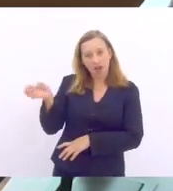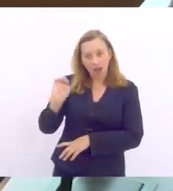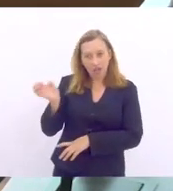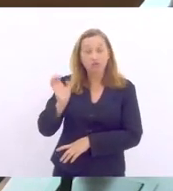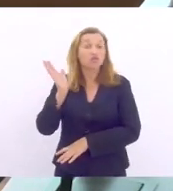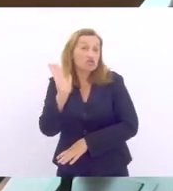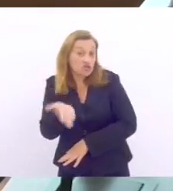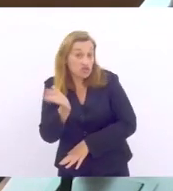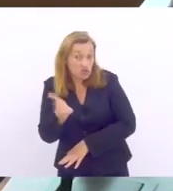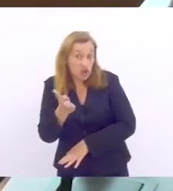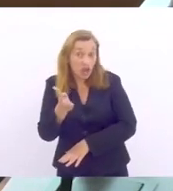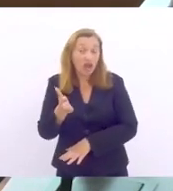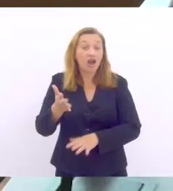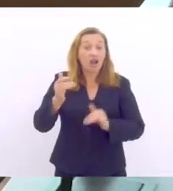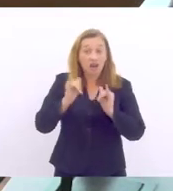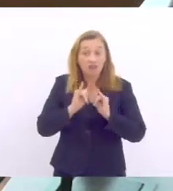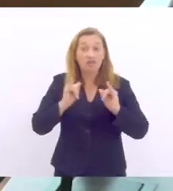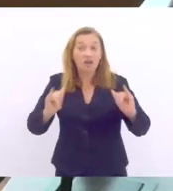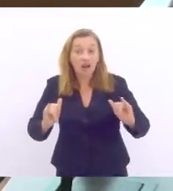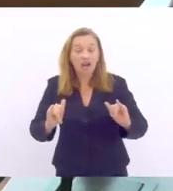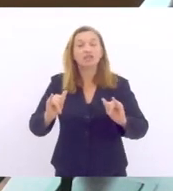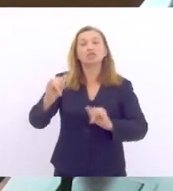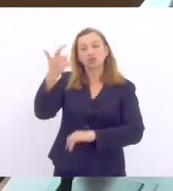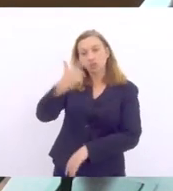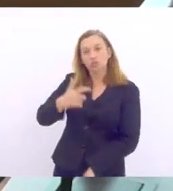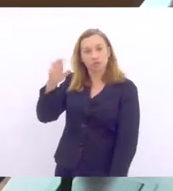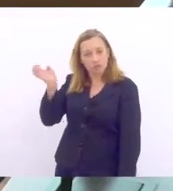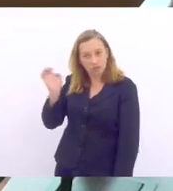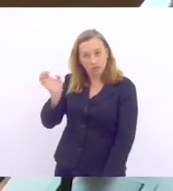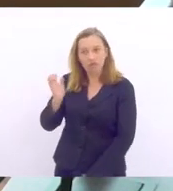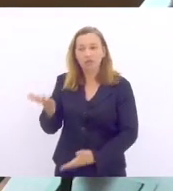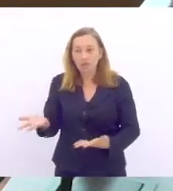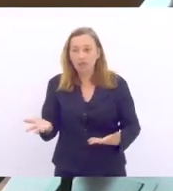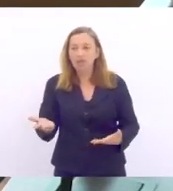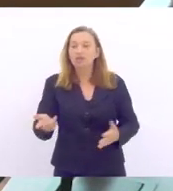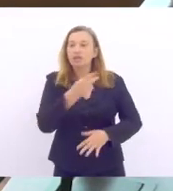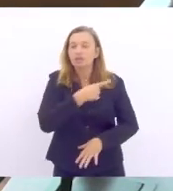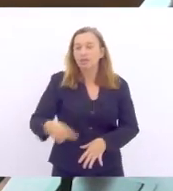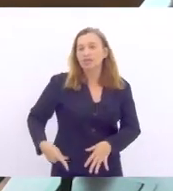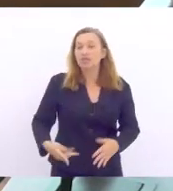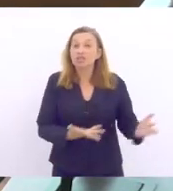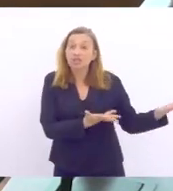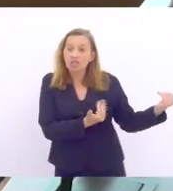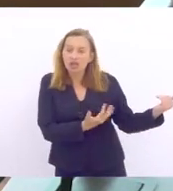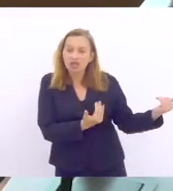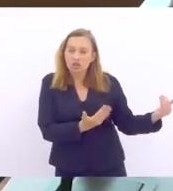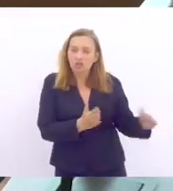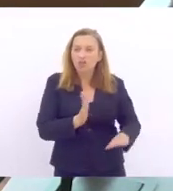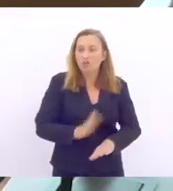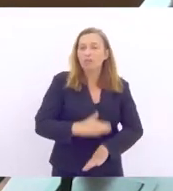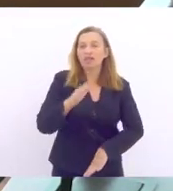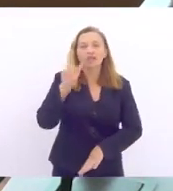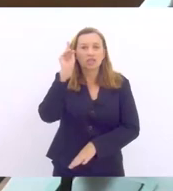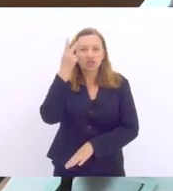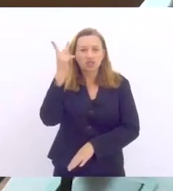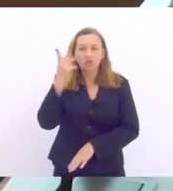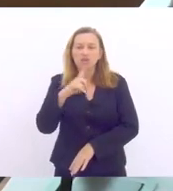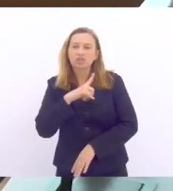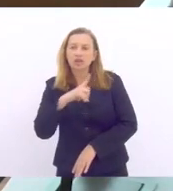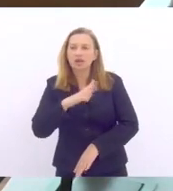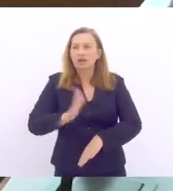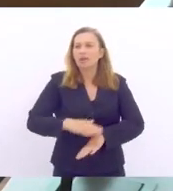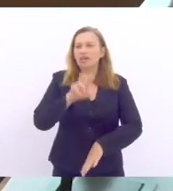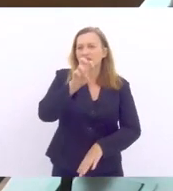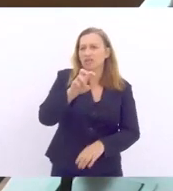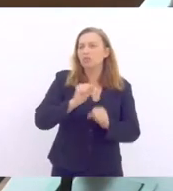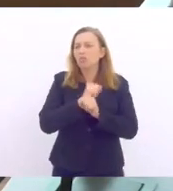já de se declarar homossexual, e presidente da Jovem, que é uma das torcidas mais históricas, tem mais de 50